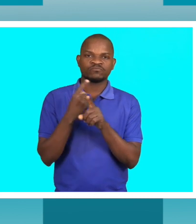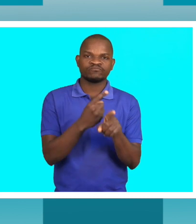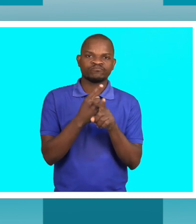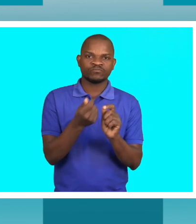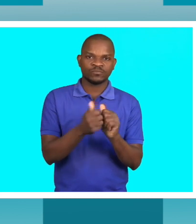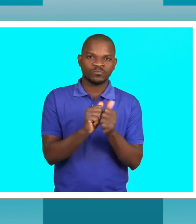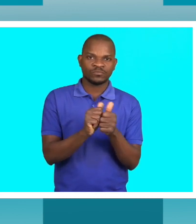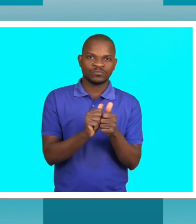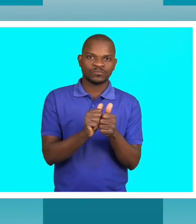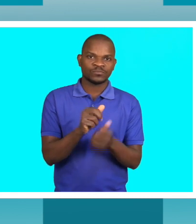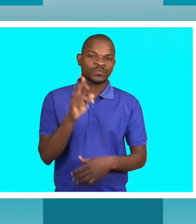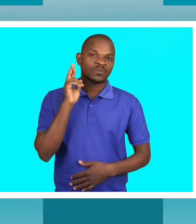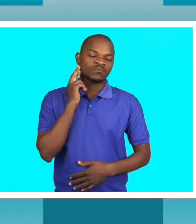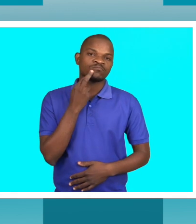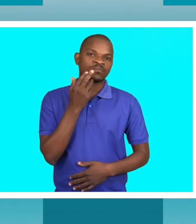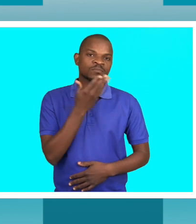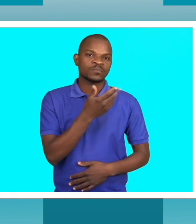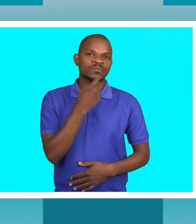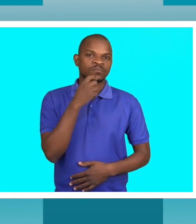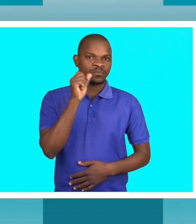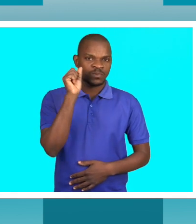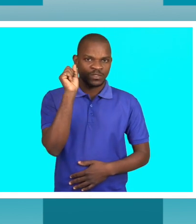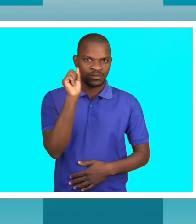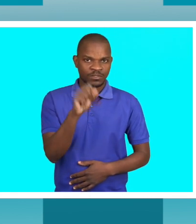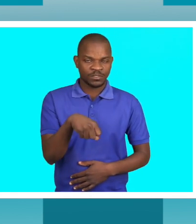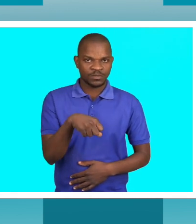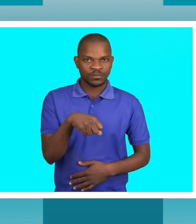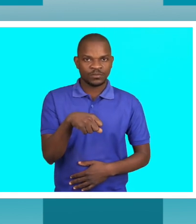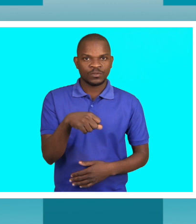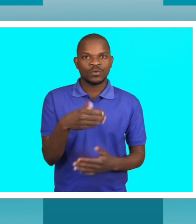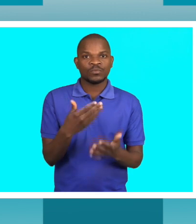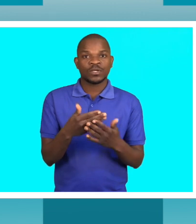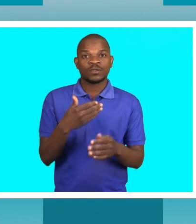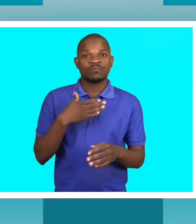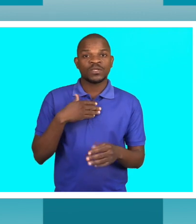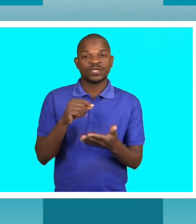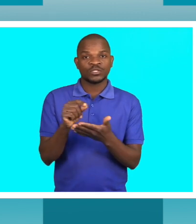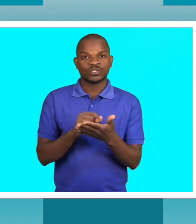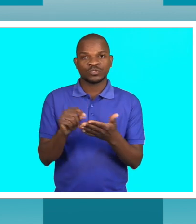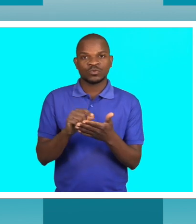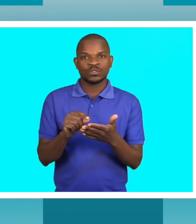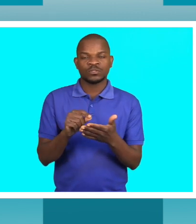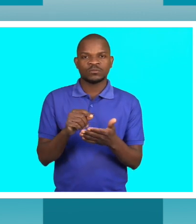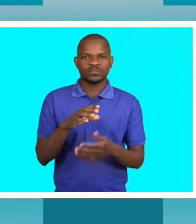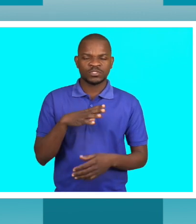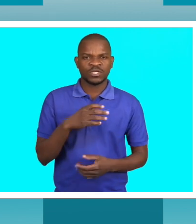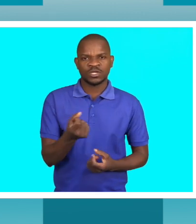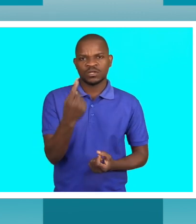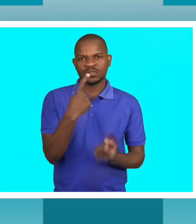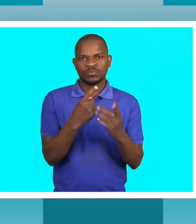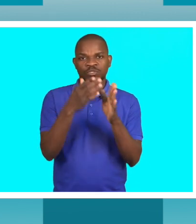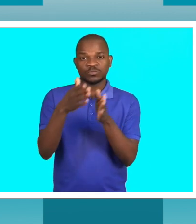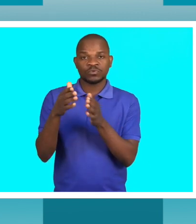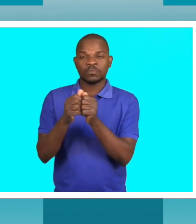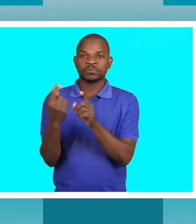praticar desporto? Sim, eles são dadas oportunidades, mas nem lá tanto, porque na minha escola tinha praticamente quase três pessoas,